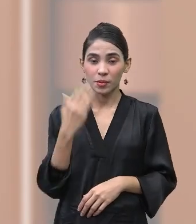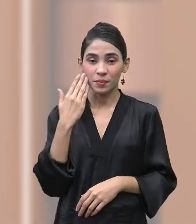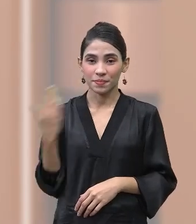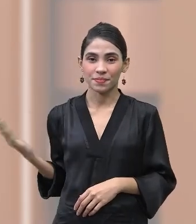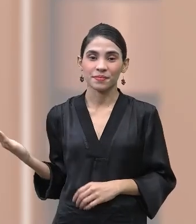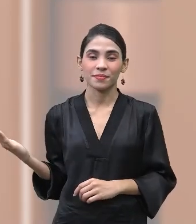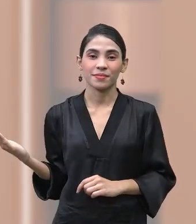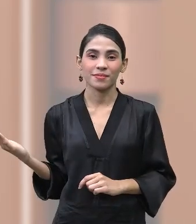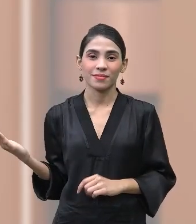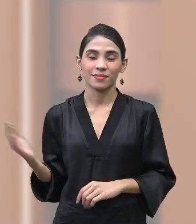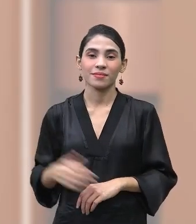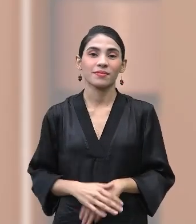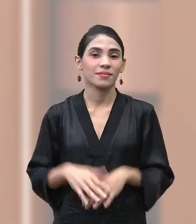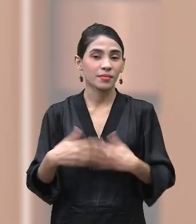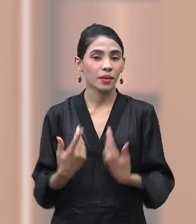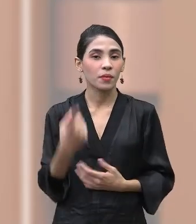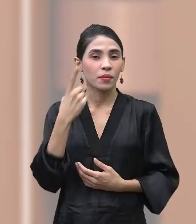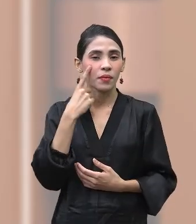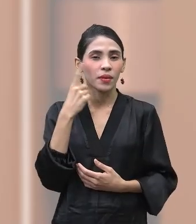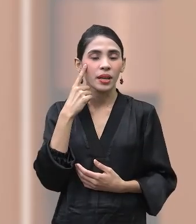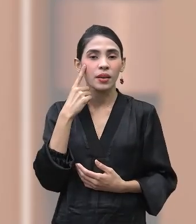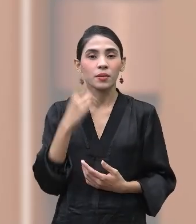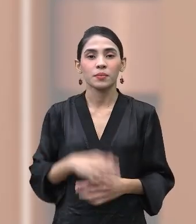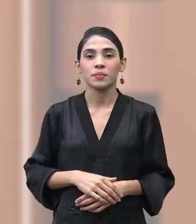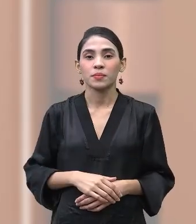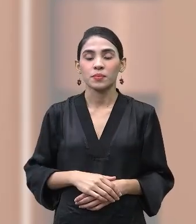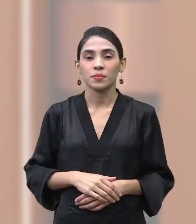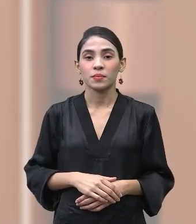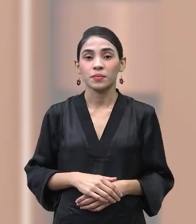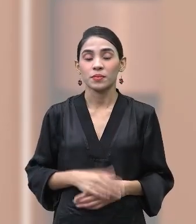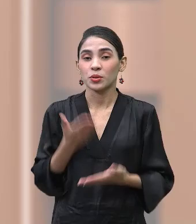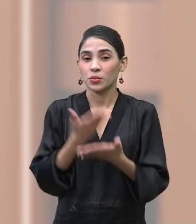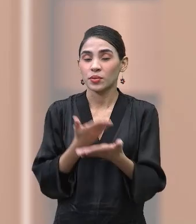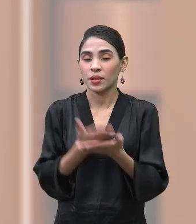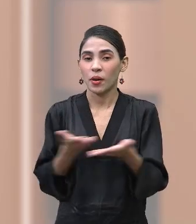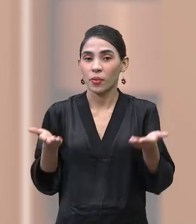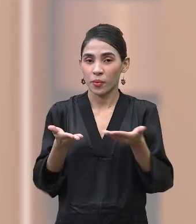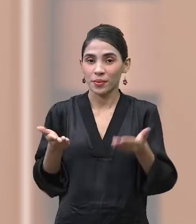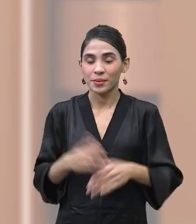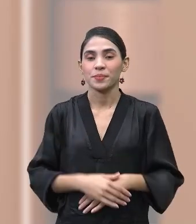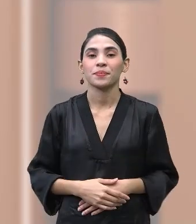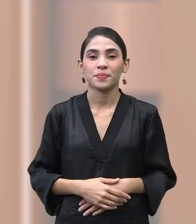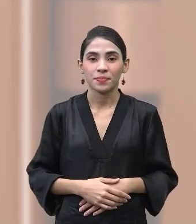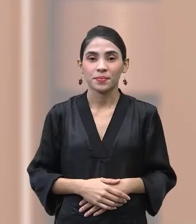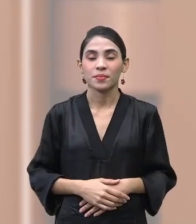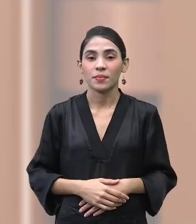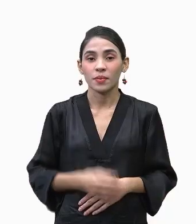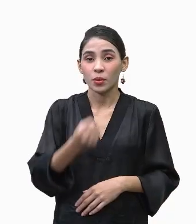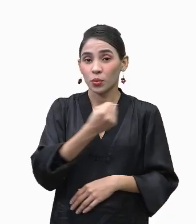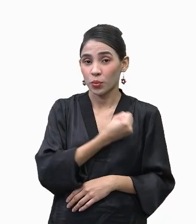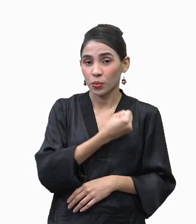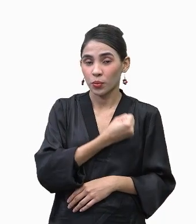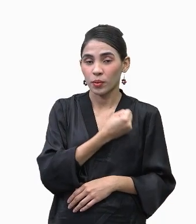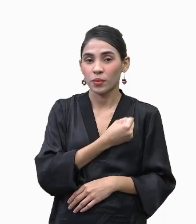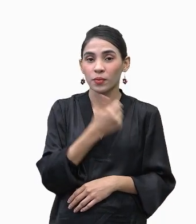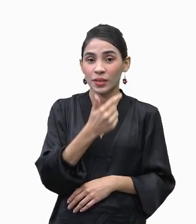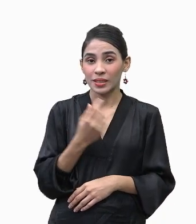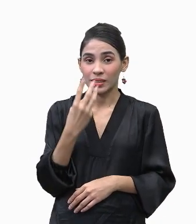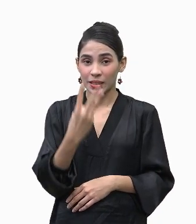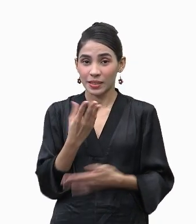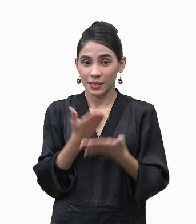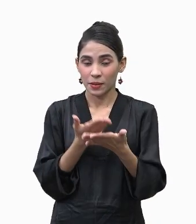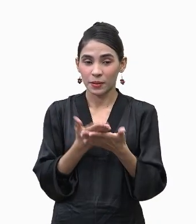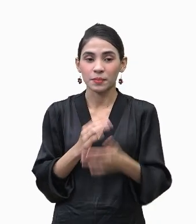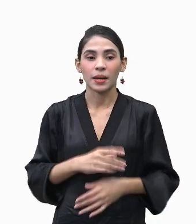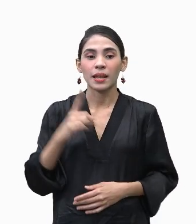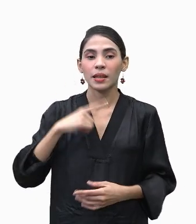Sandréia Cascais. Então vamos dar uma olhada aí no que iremos estudar hoje, né? Essa é a nossa aula de número 23